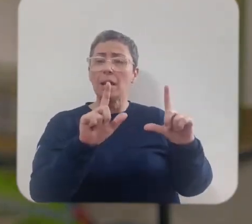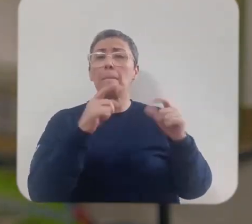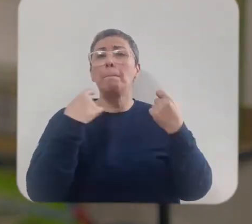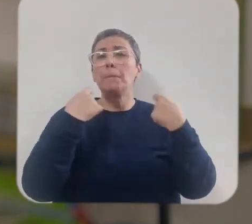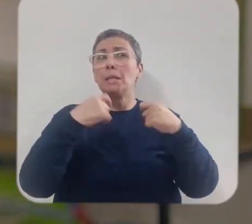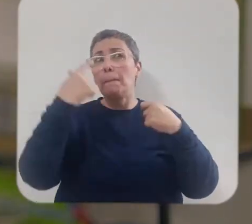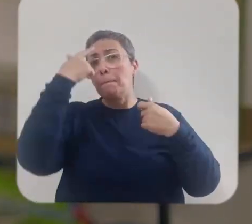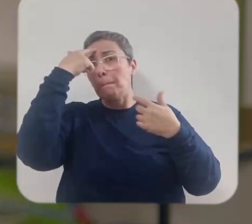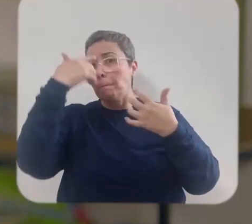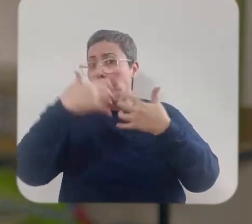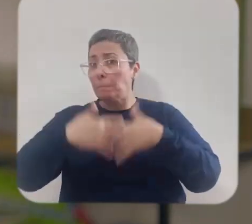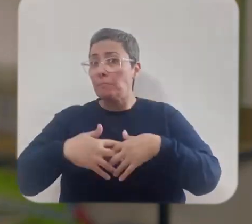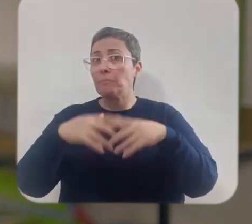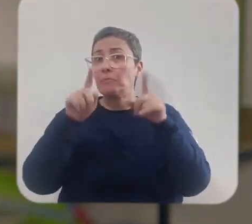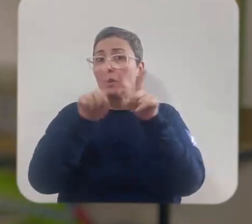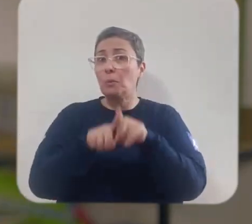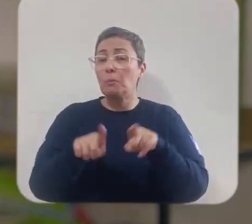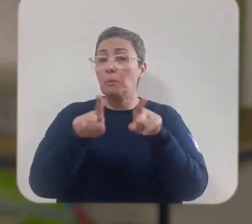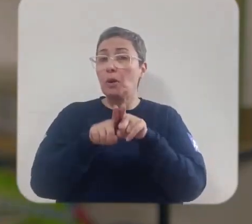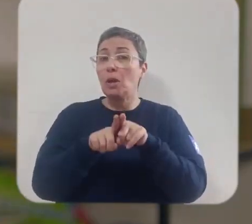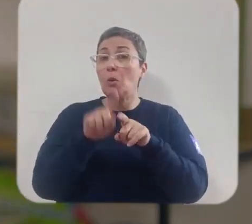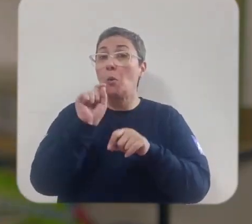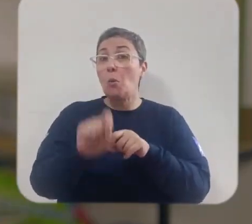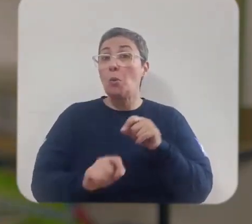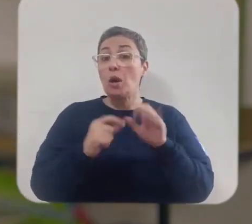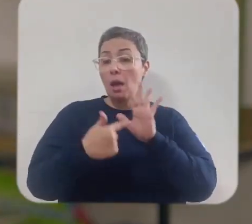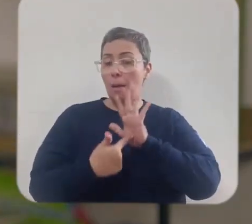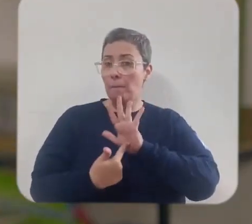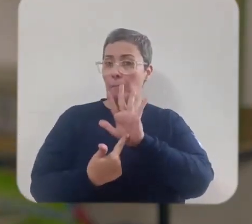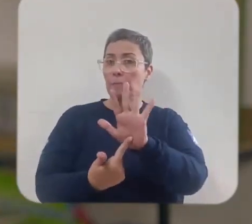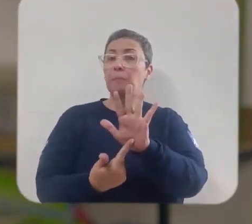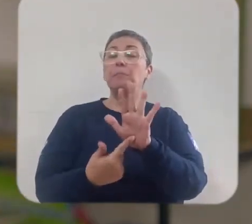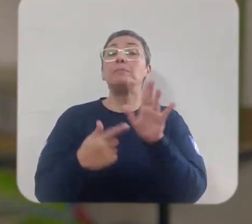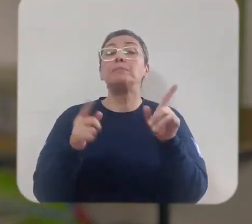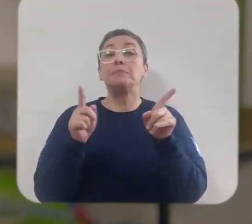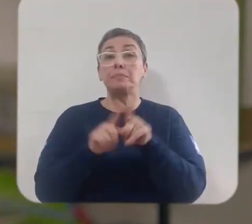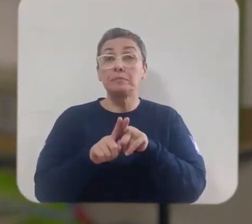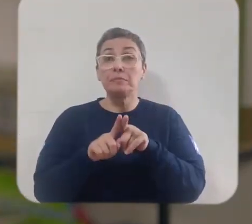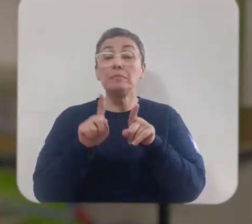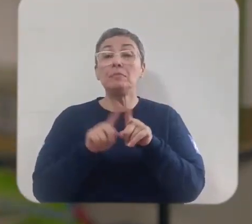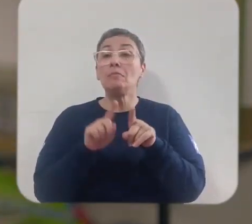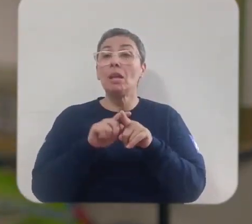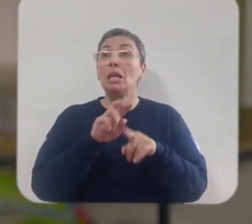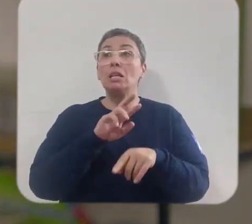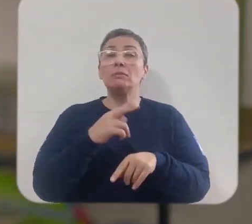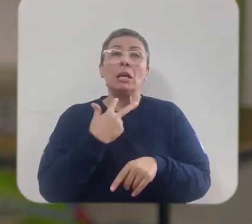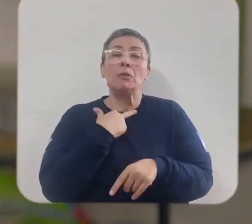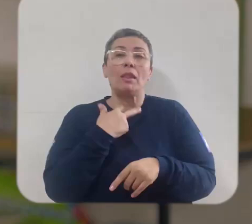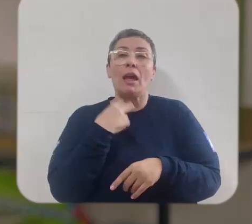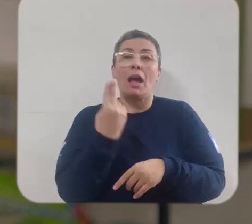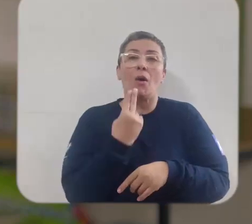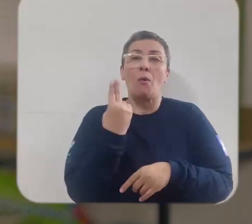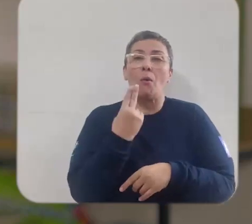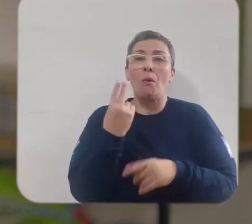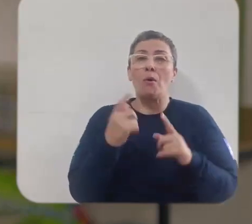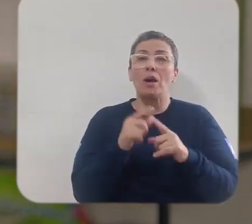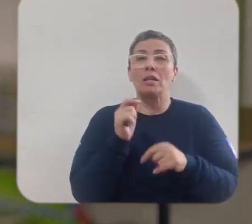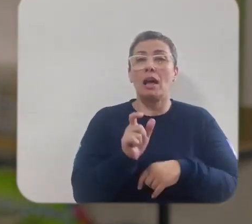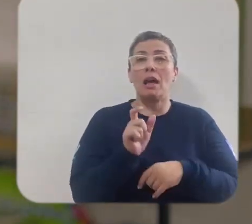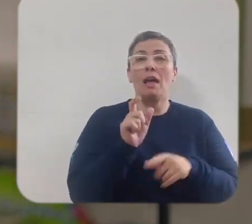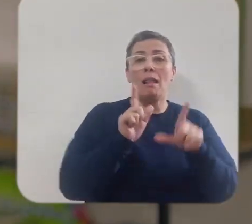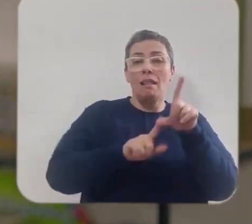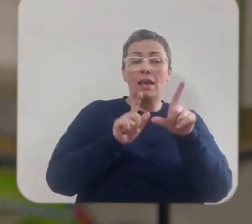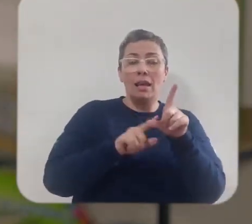imagens. E preciso pensar também que aquilo que eu apresentei não pode estar numa